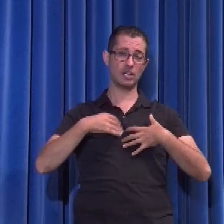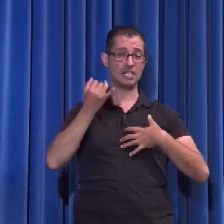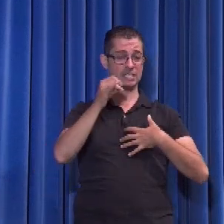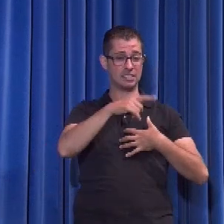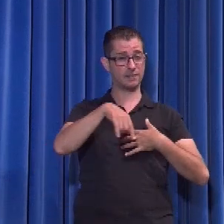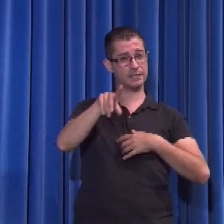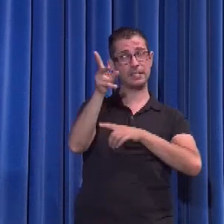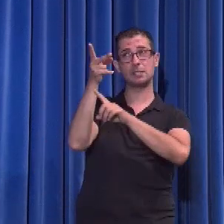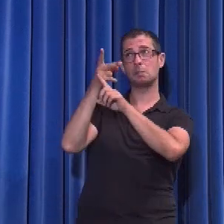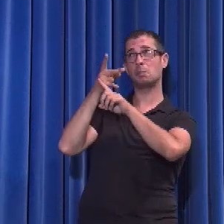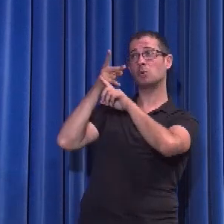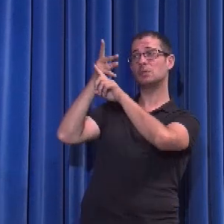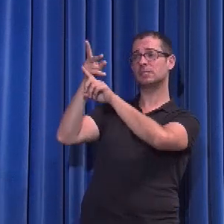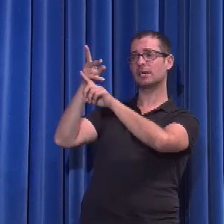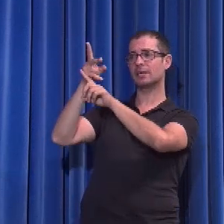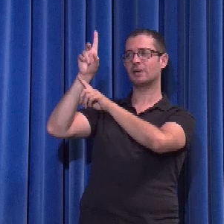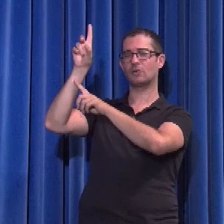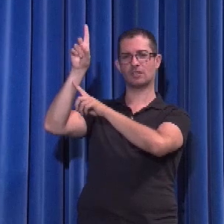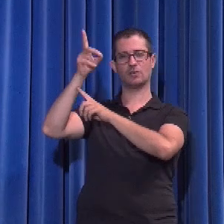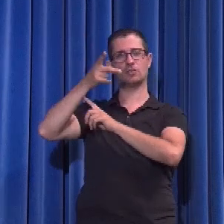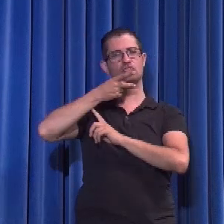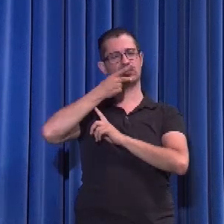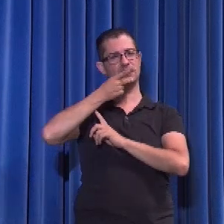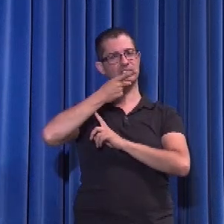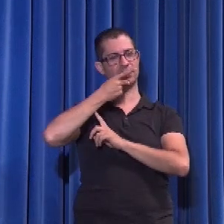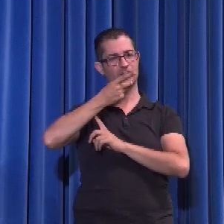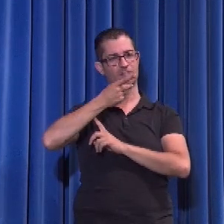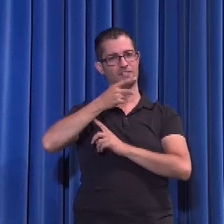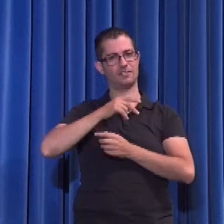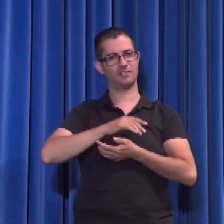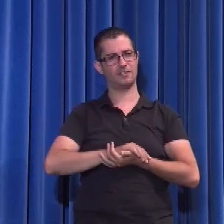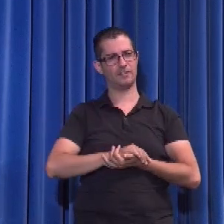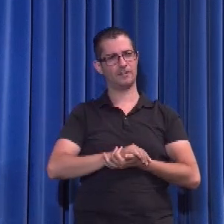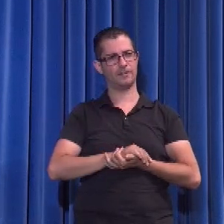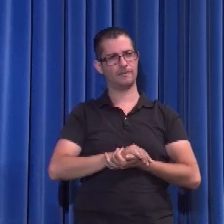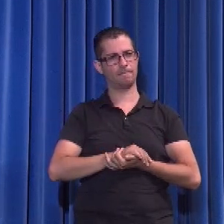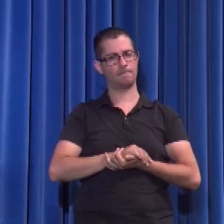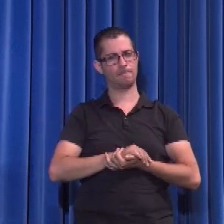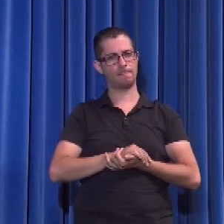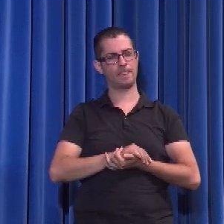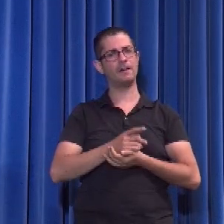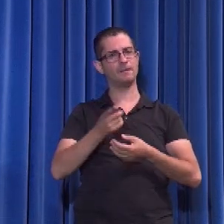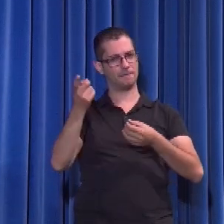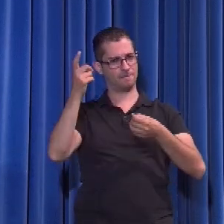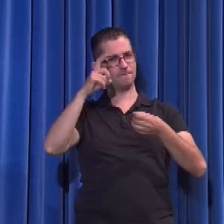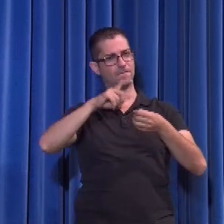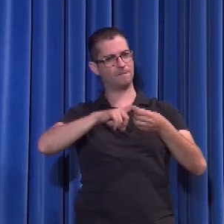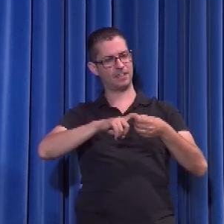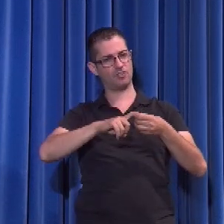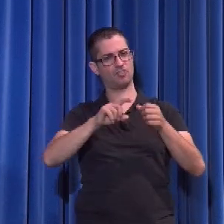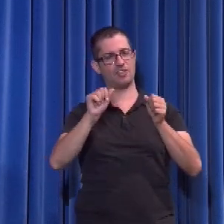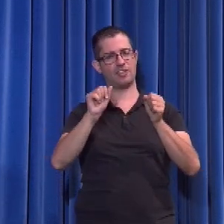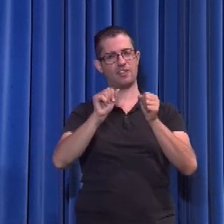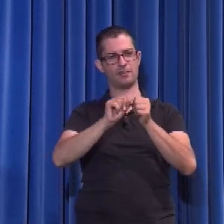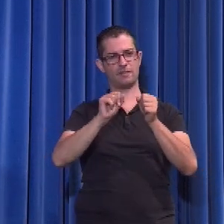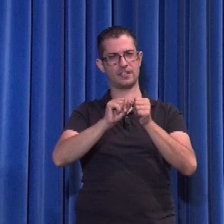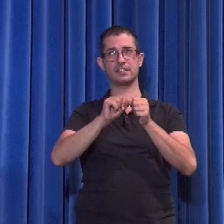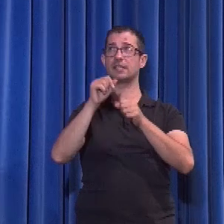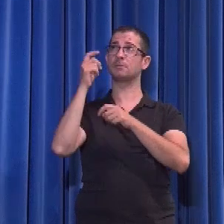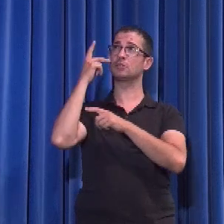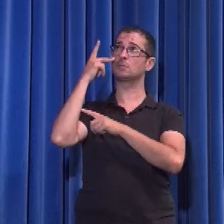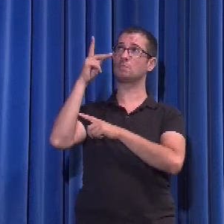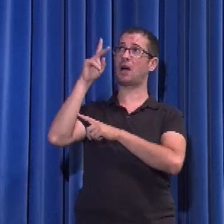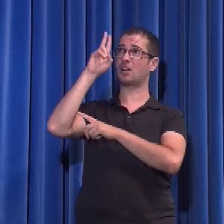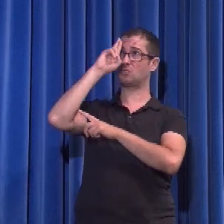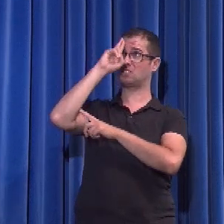buscarão, dizendo: Vinde. Vinde e tornemos para o Senhor,